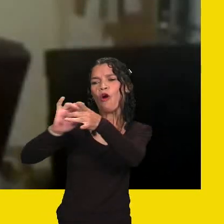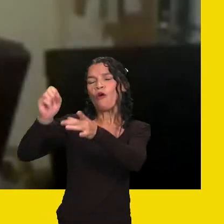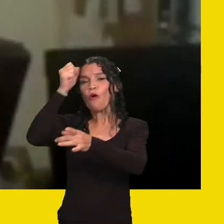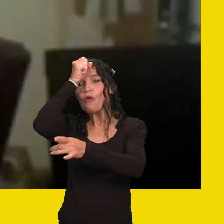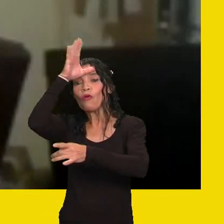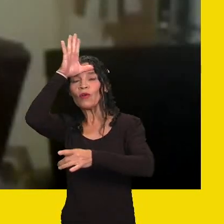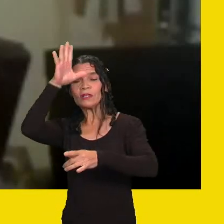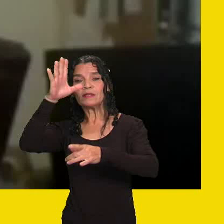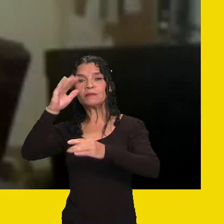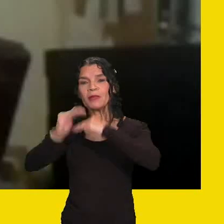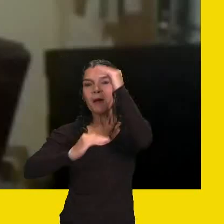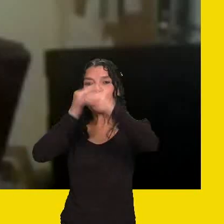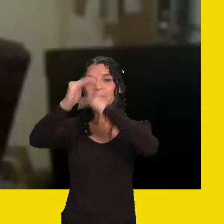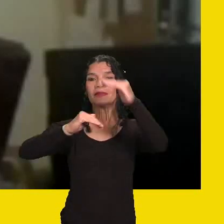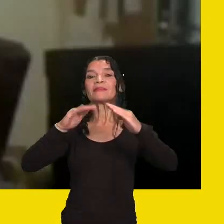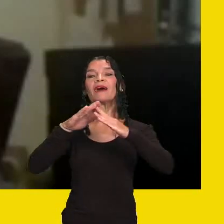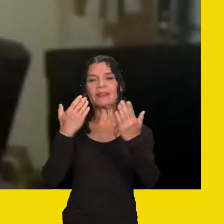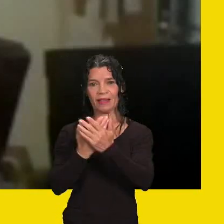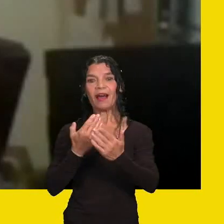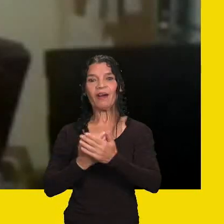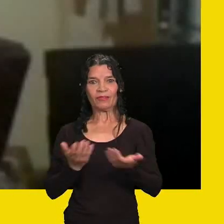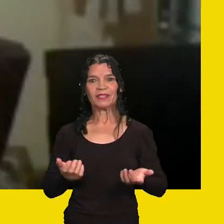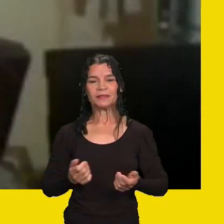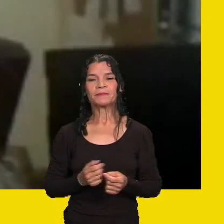conhecimento produzido na sala de aula.